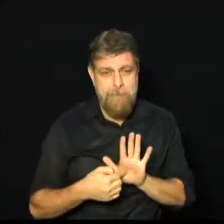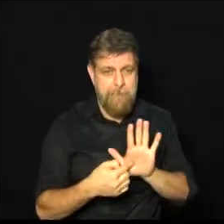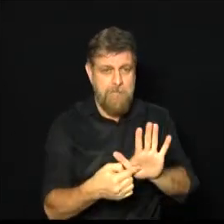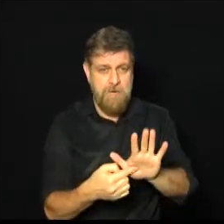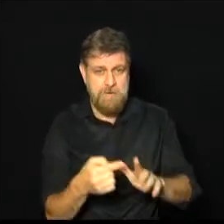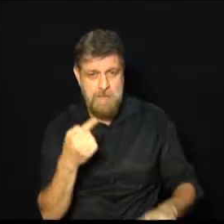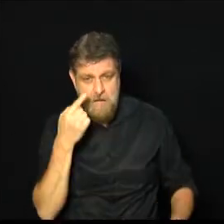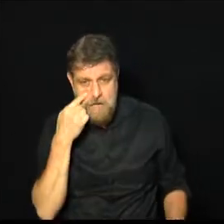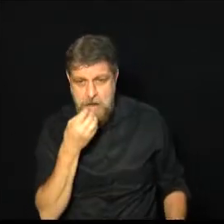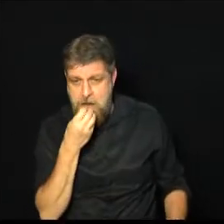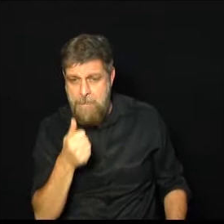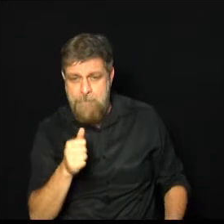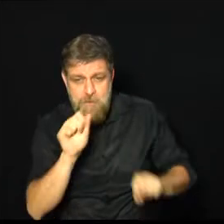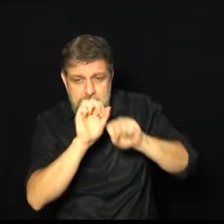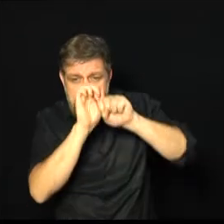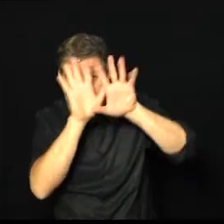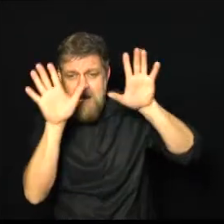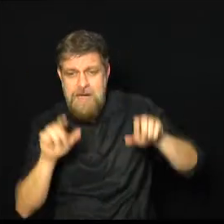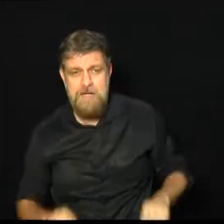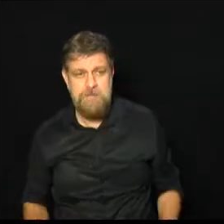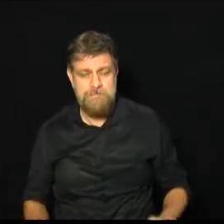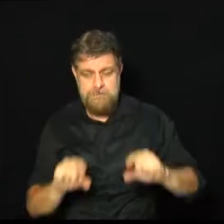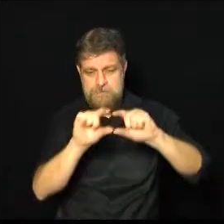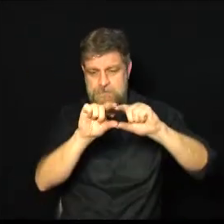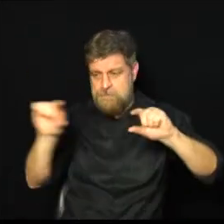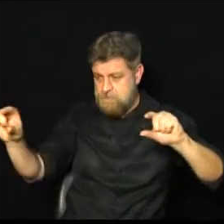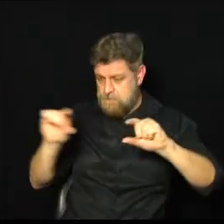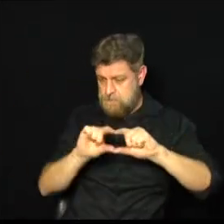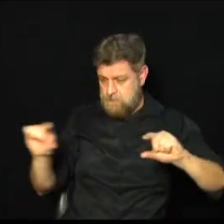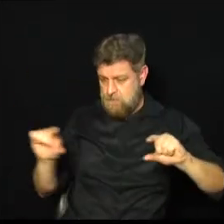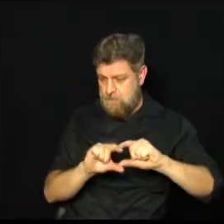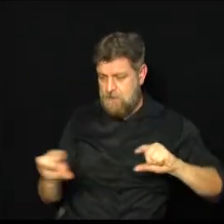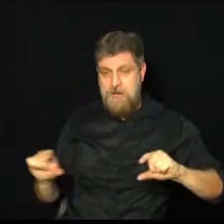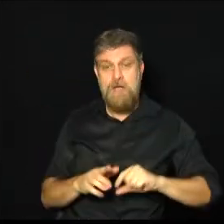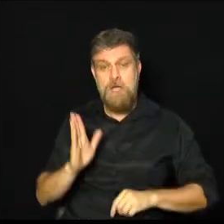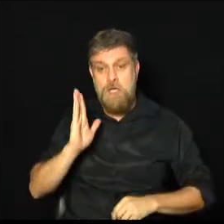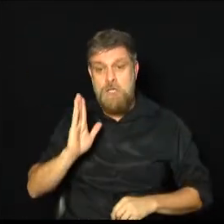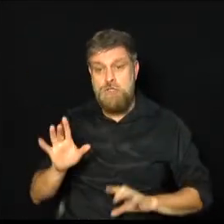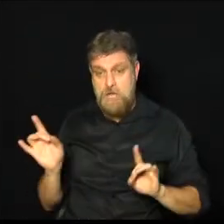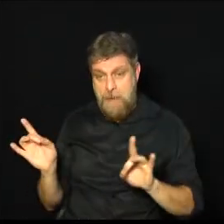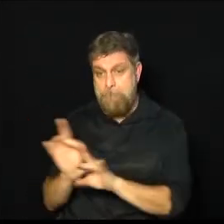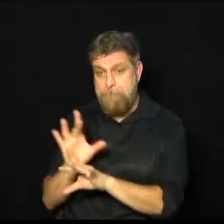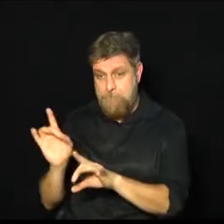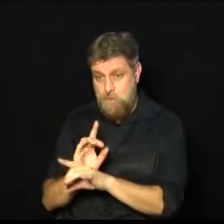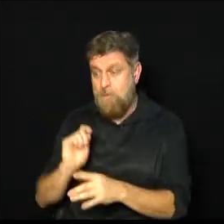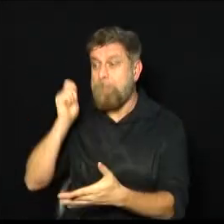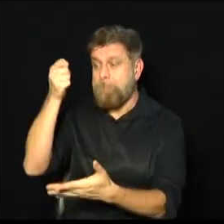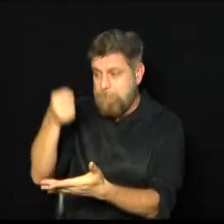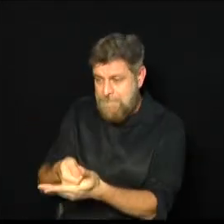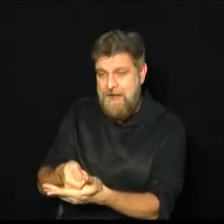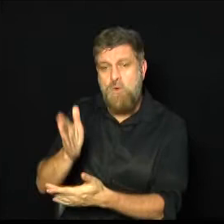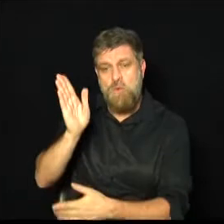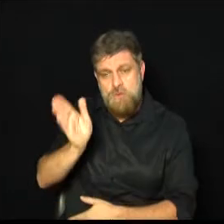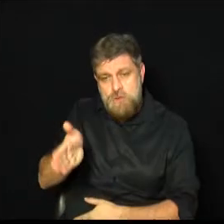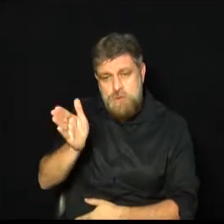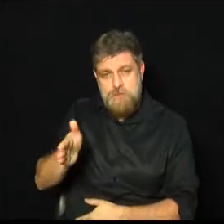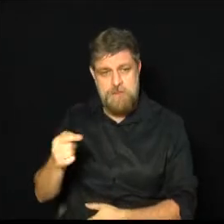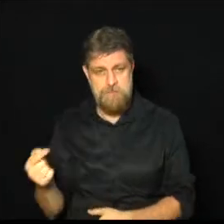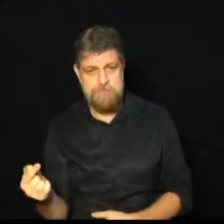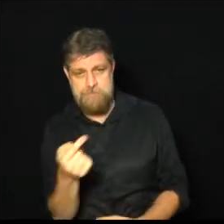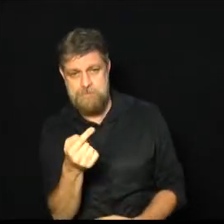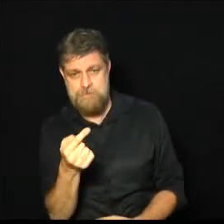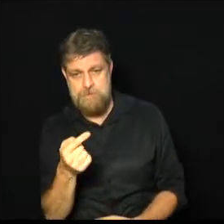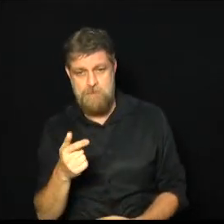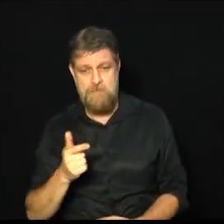gente, é bom deixar claro que isso que está mostrando aqui é o que já foi realmente, inclusive, pago. Então, a